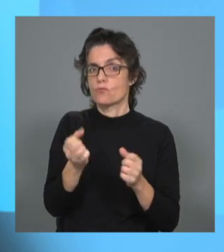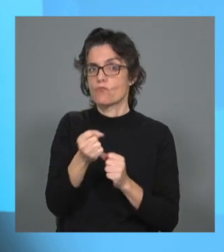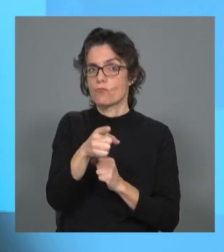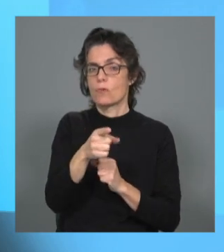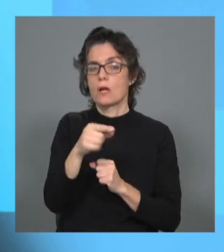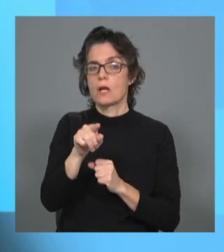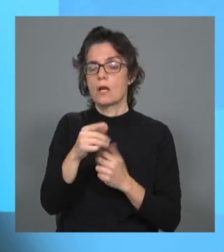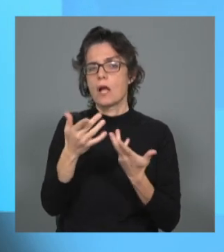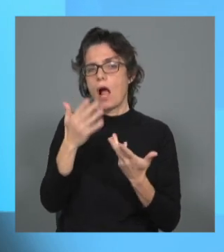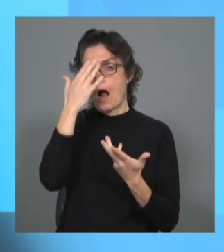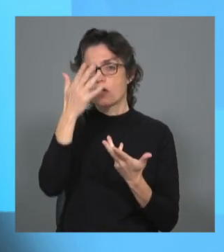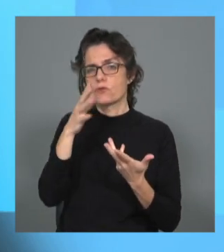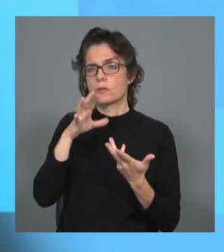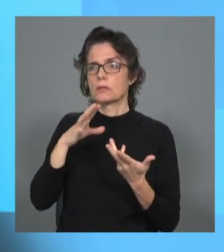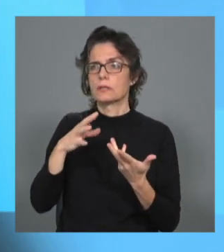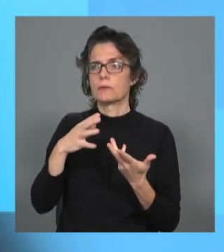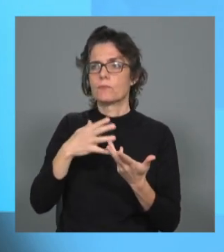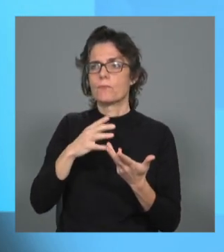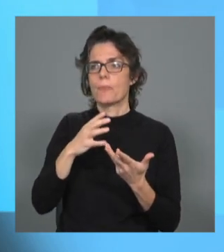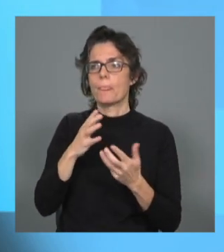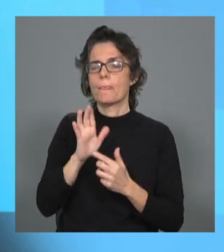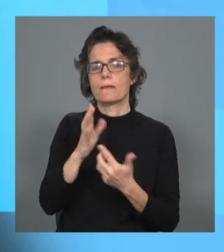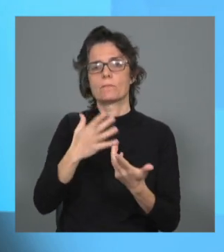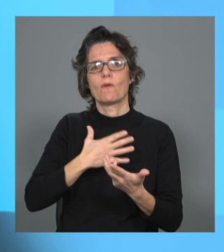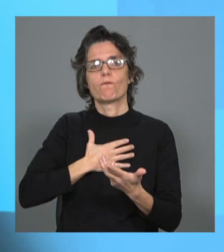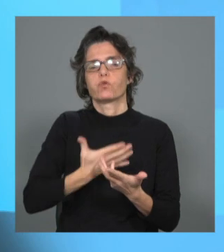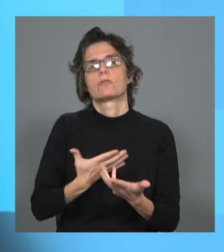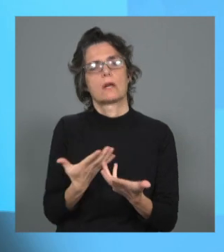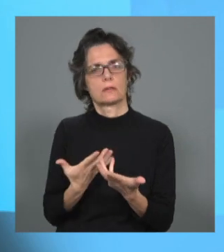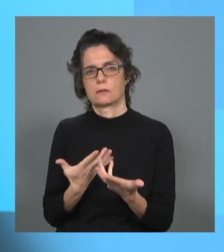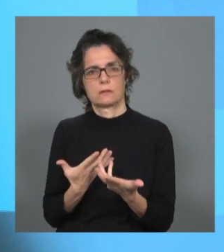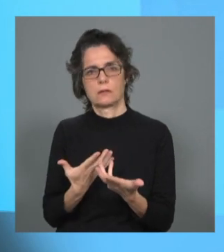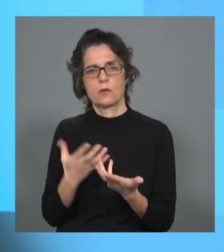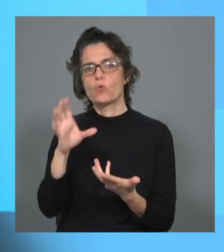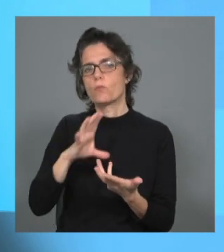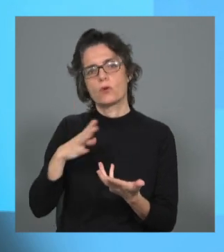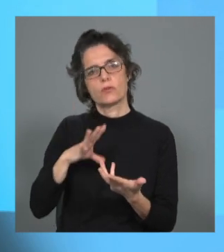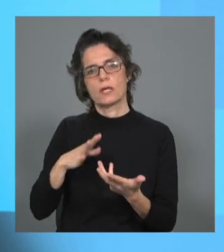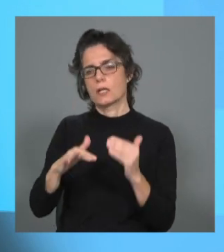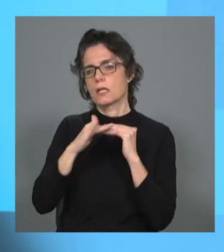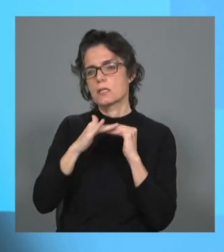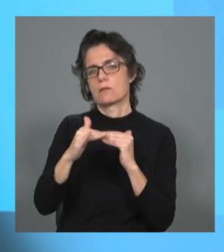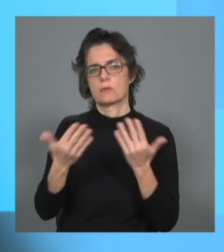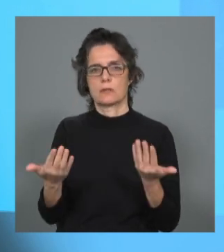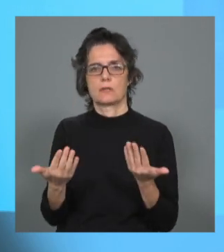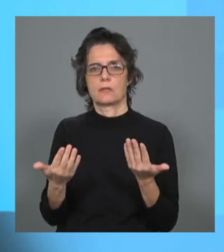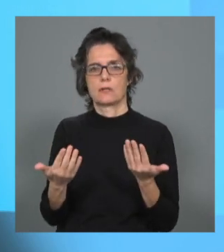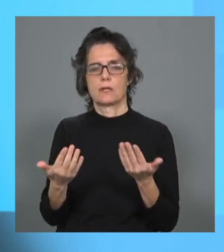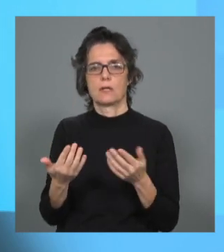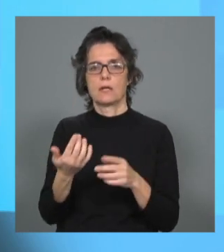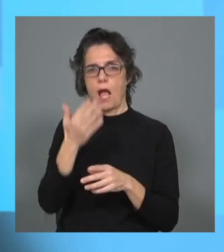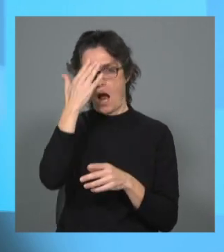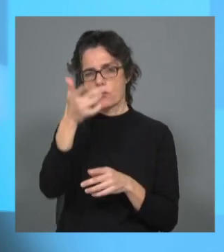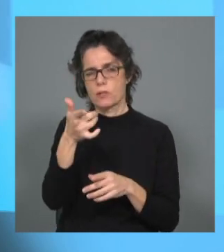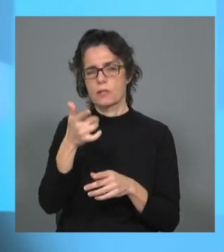serenidade, quer um prazo de alguma previsibilidade para a governação. Pensa que foi isto que se